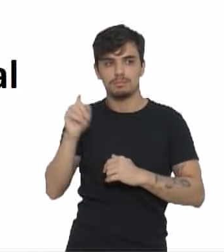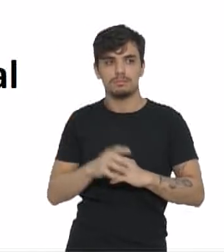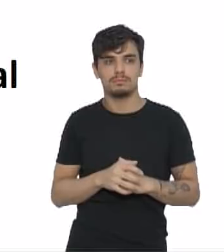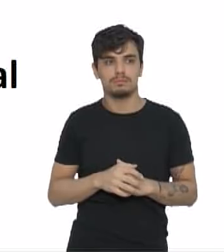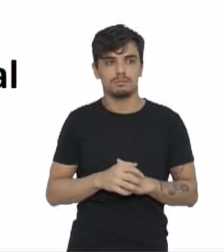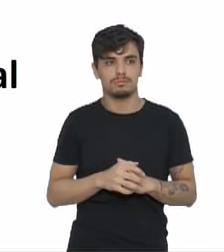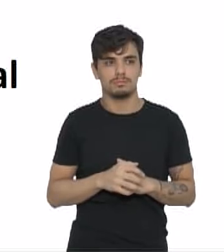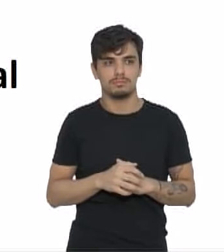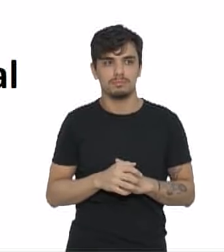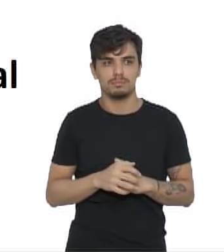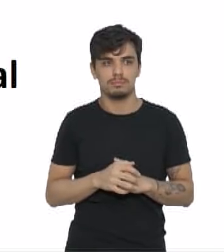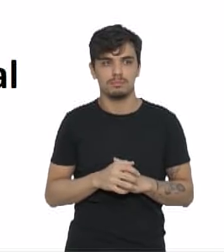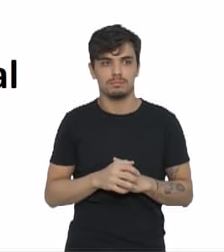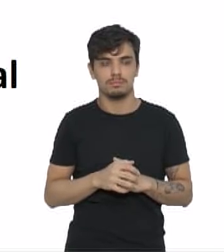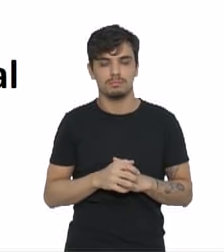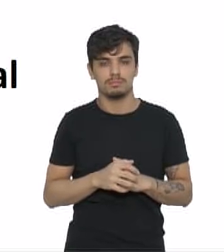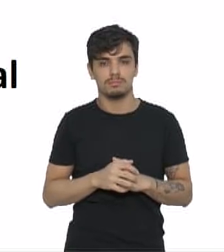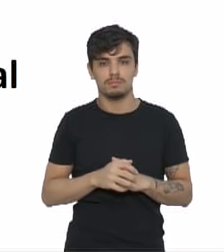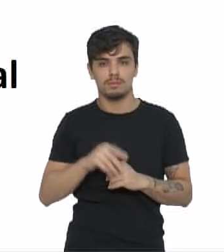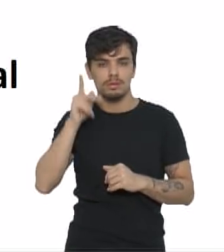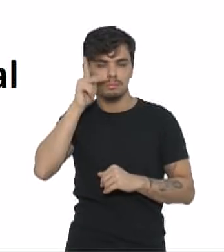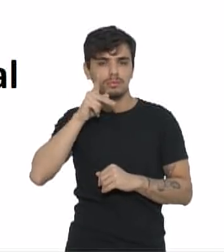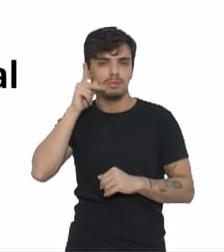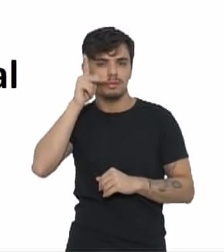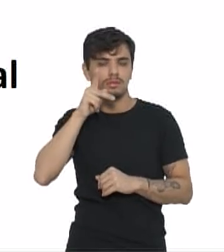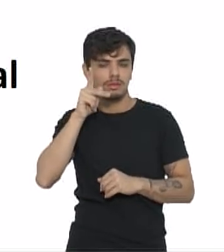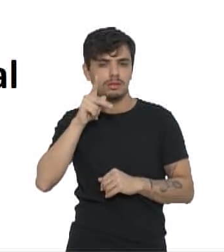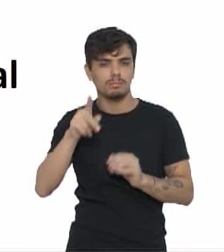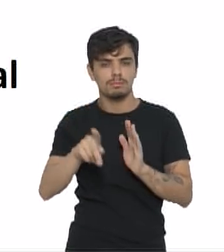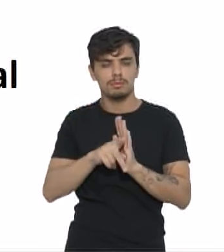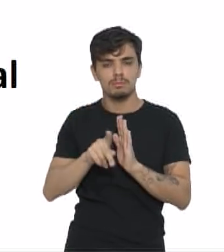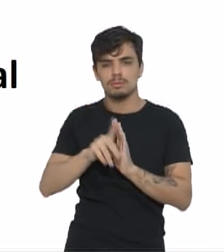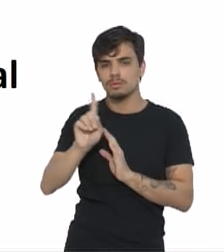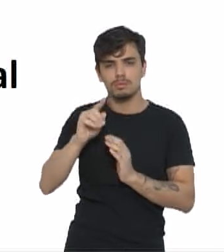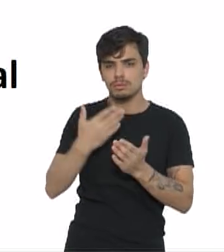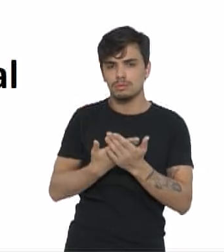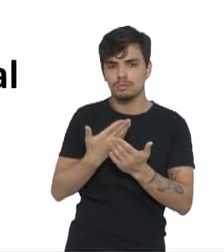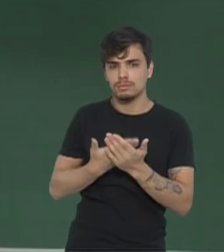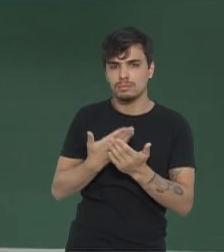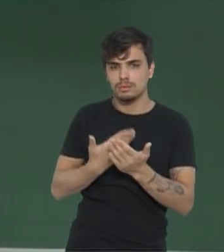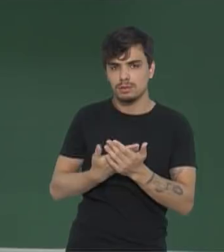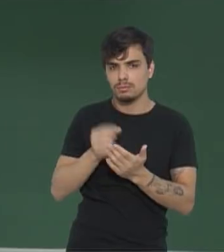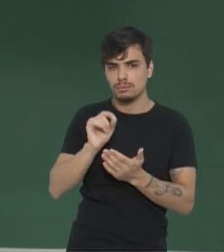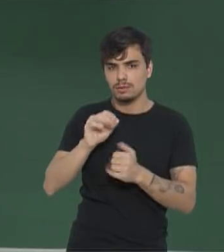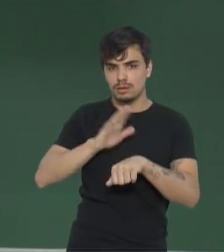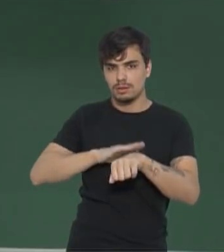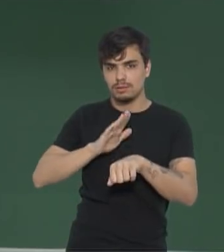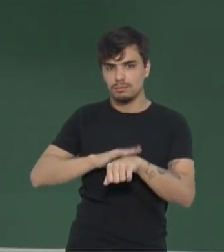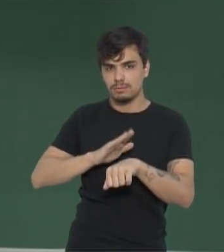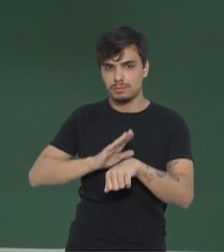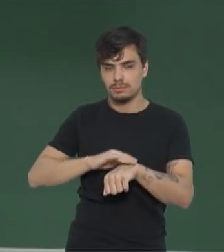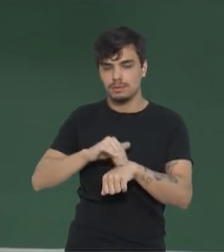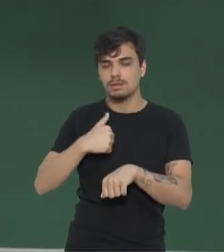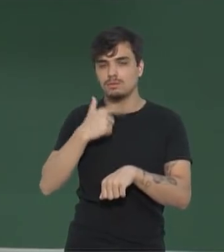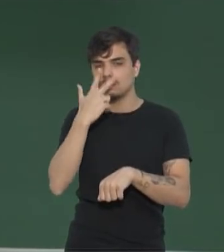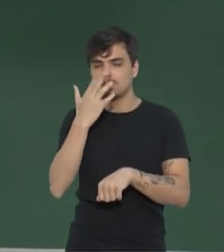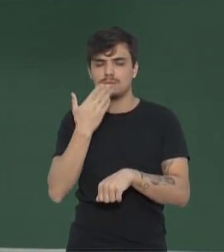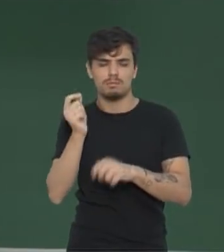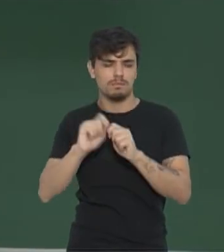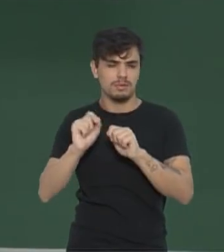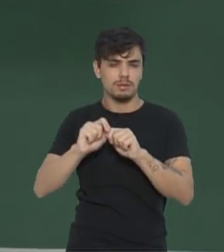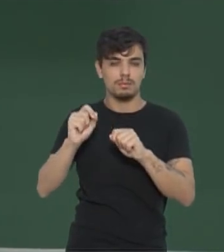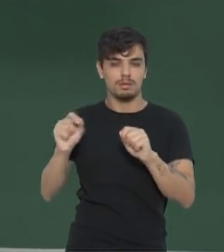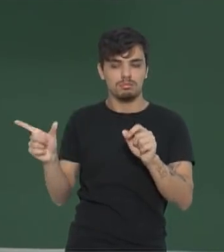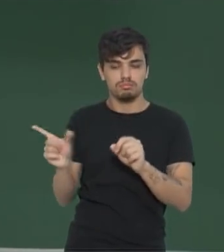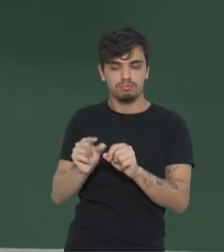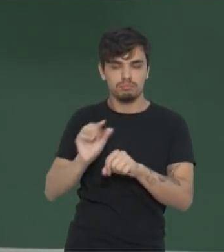Espanha. Não estudamos a política atual, para pedir desculpa até se retirar por questão de tempo. O professor Roberto achou melhor não fazermos esse estudo.